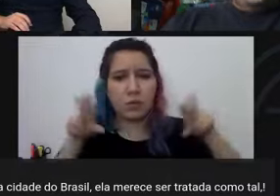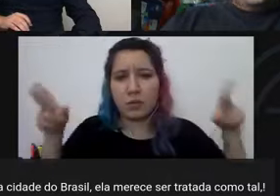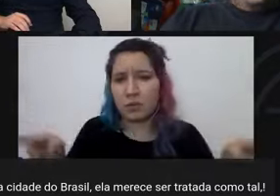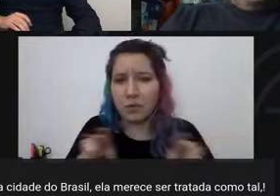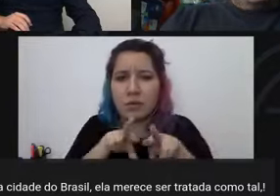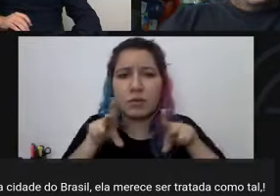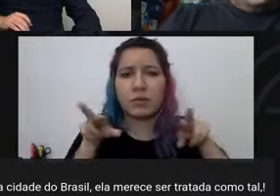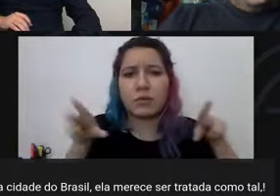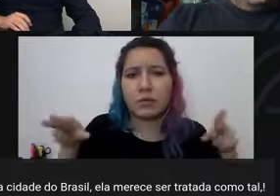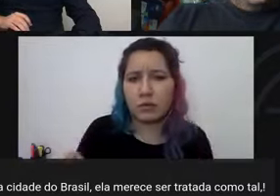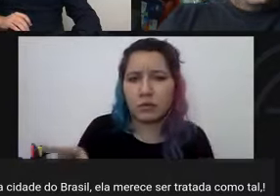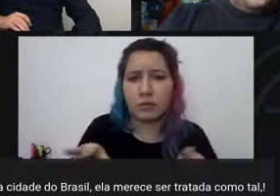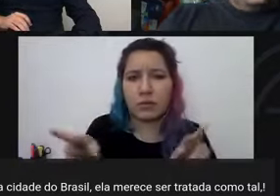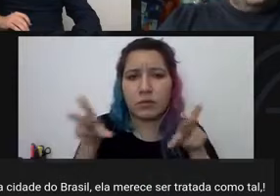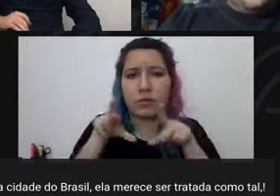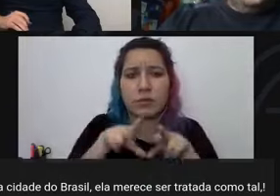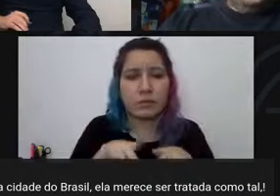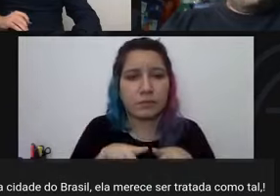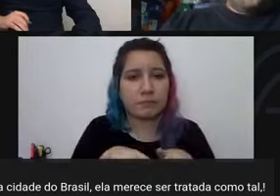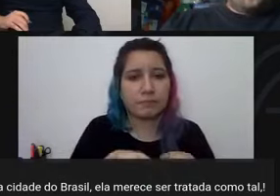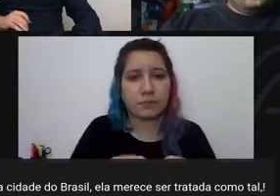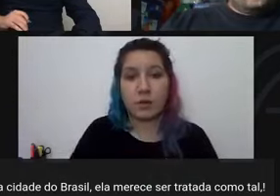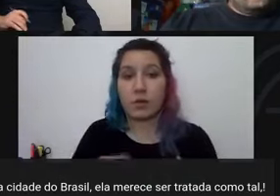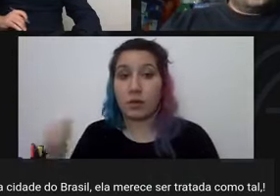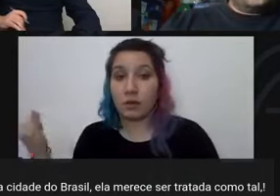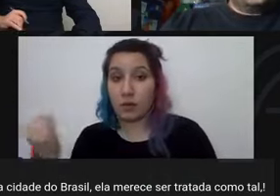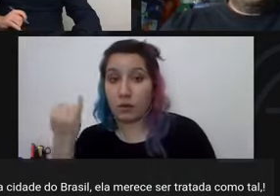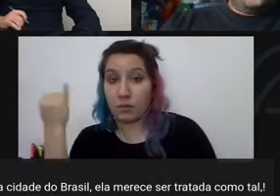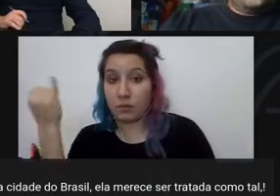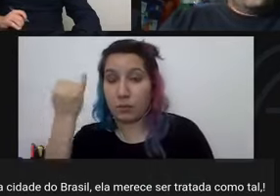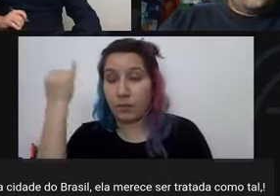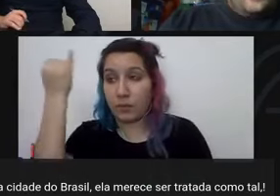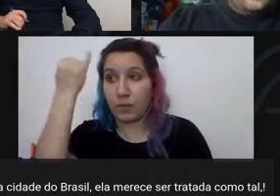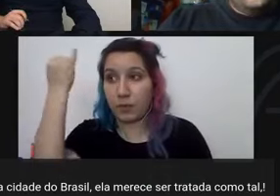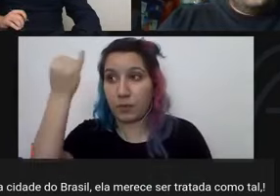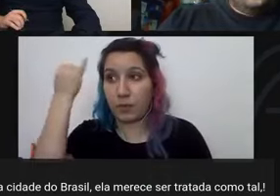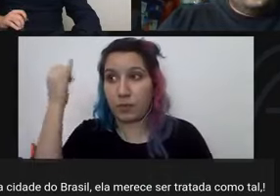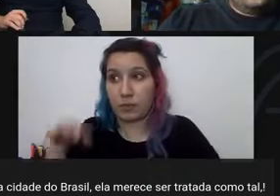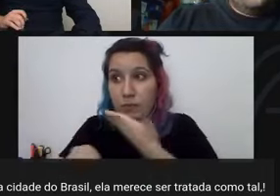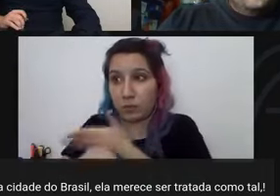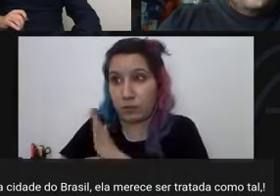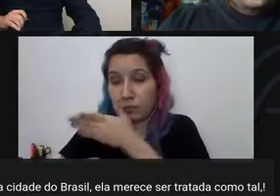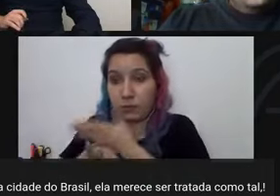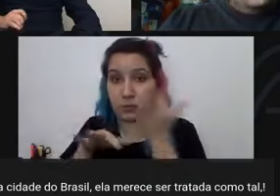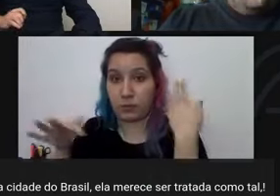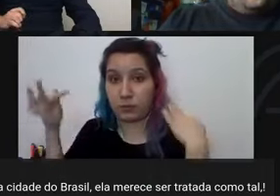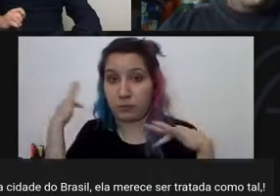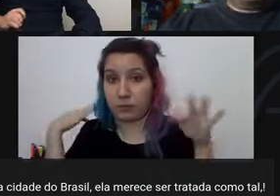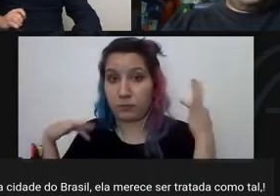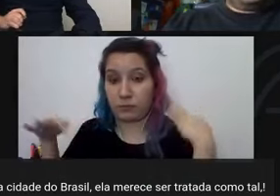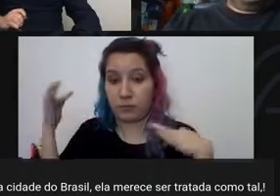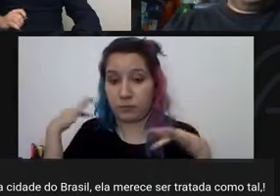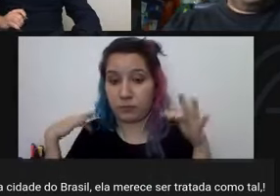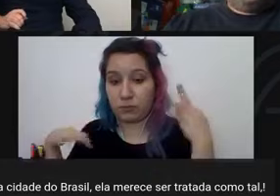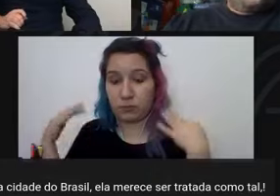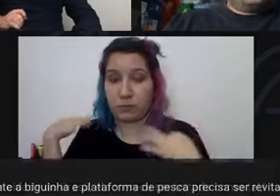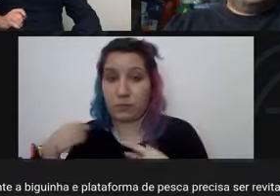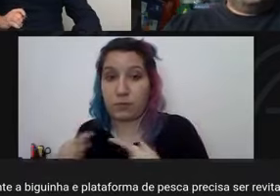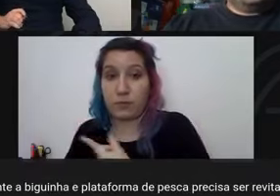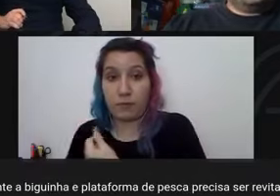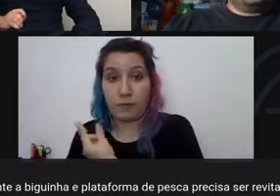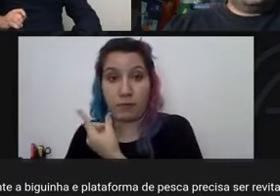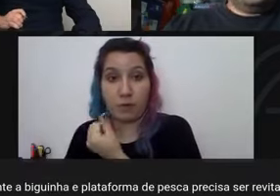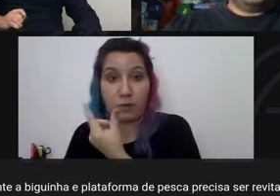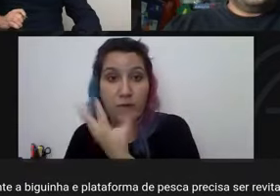Que categoria A você tem prioridade na área de recursos, treinamentos, na área de turismo, e isso de forma técnica é